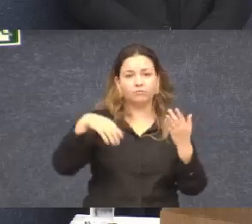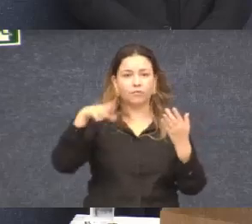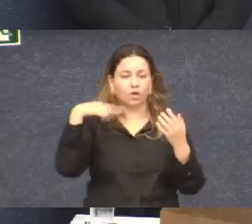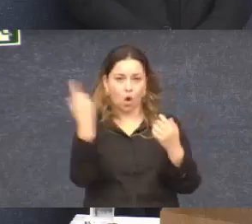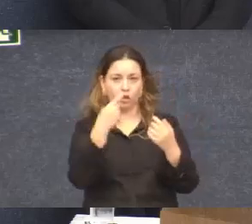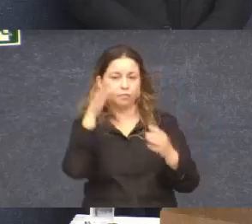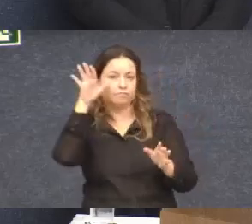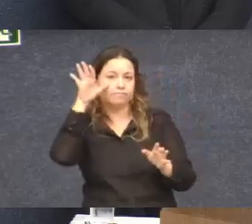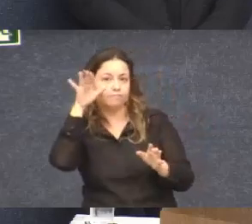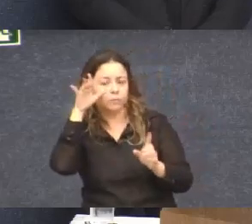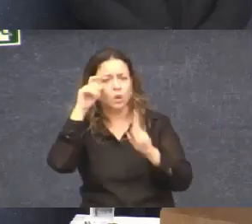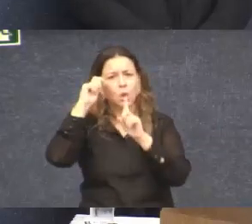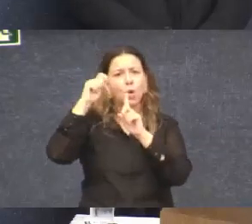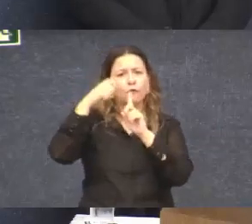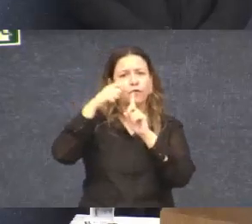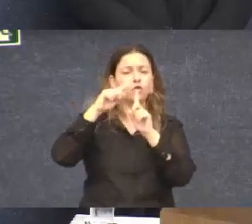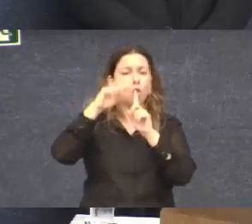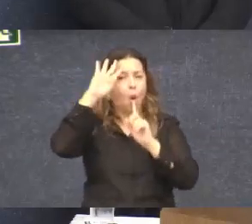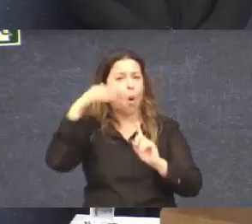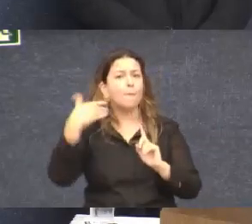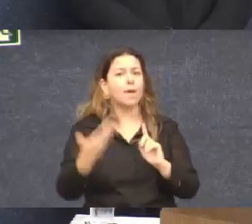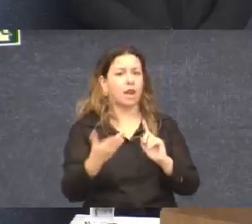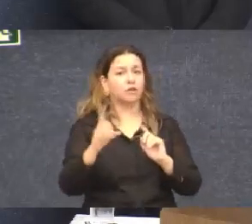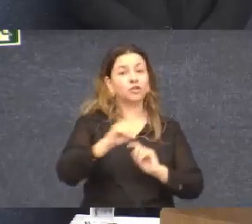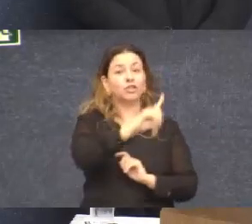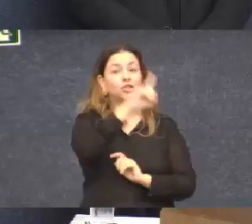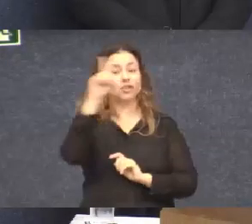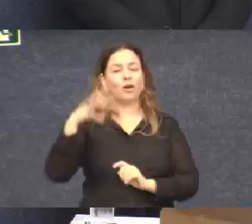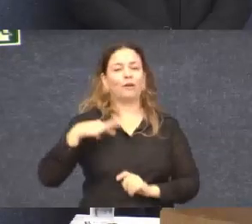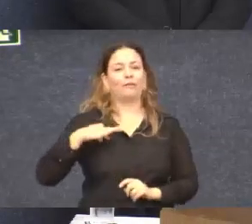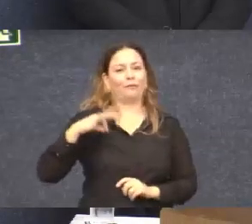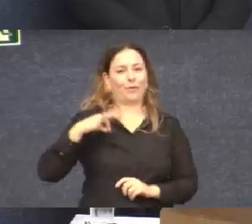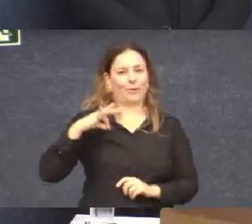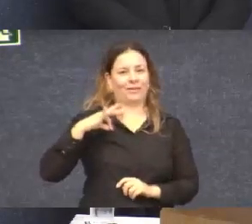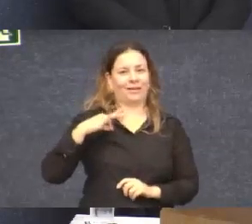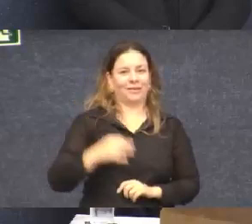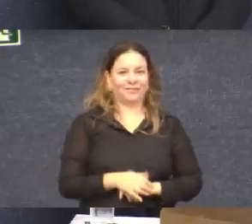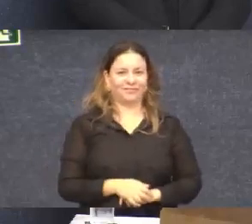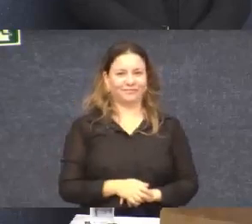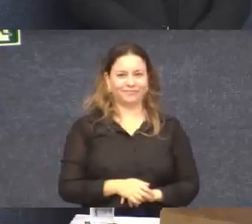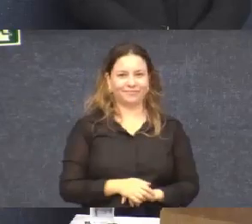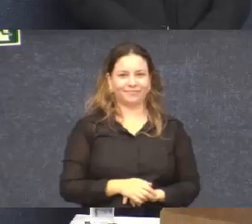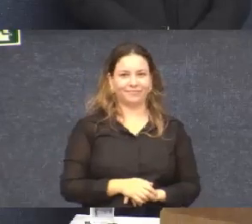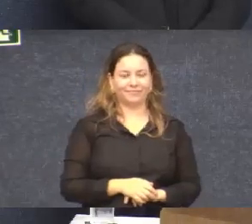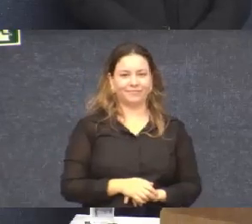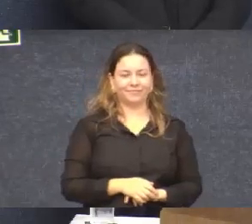vídeo em homenagem ao Dia do Voluntariado.